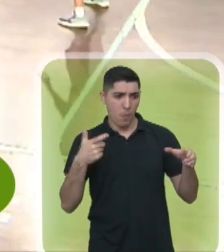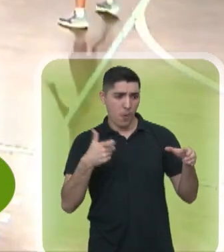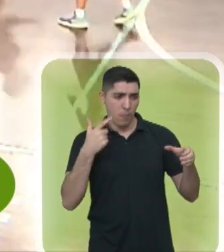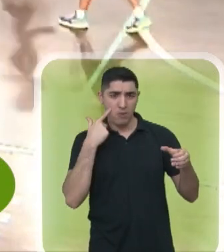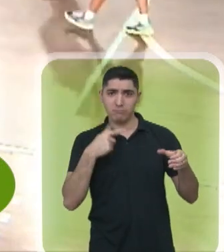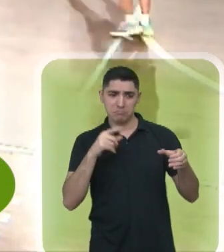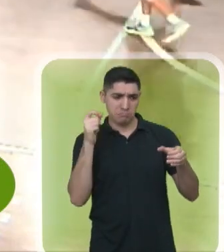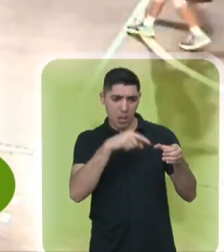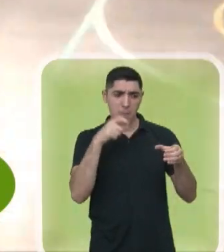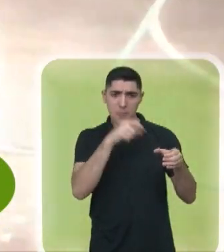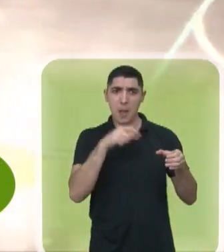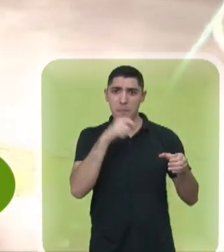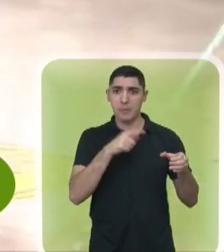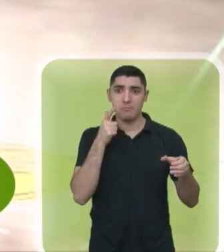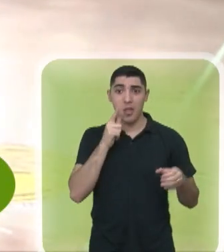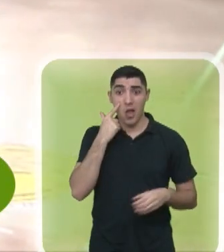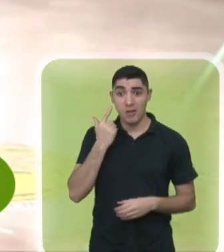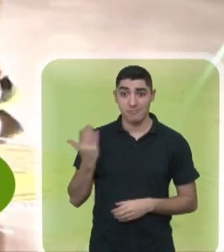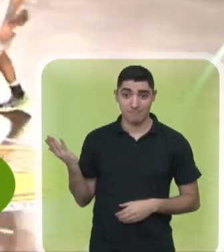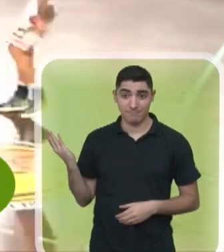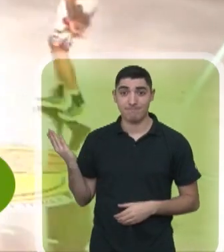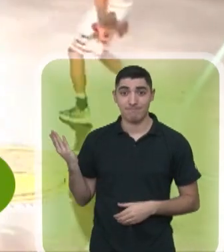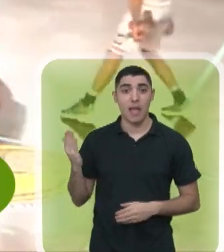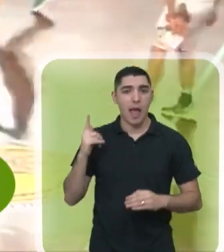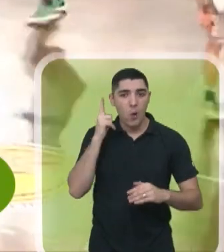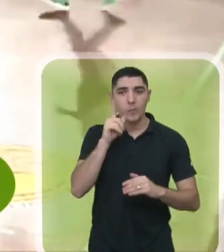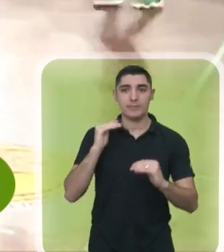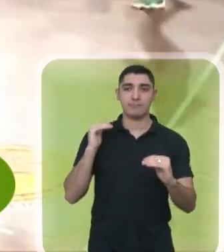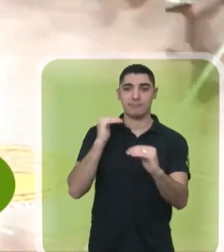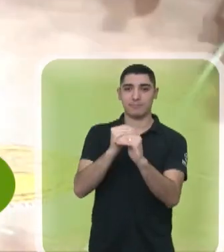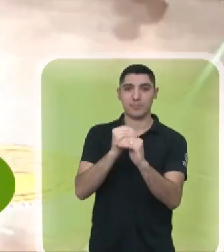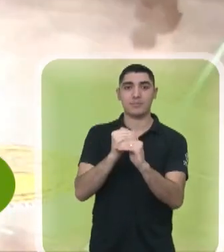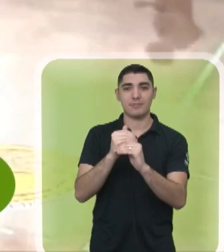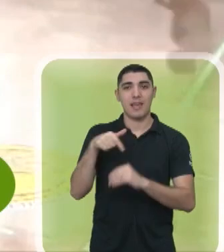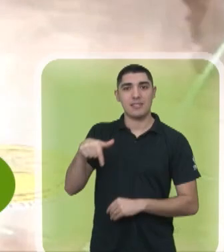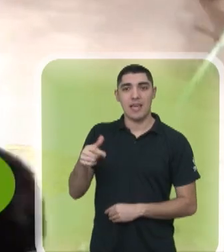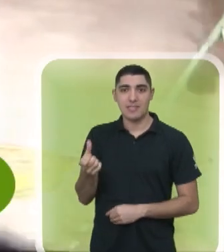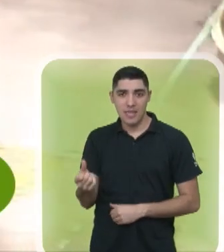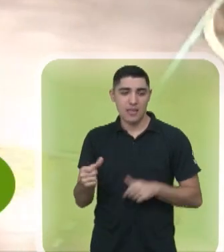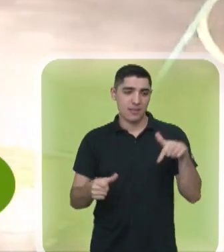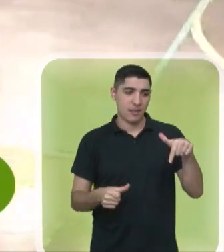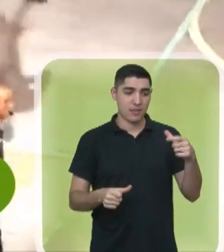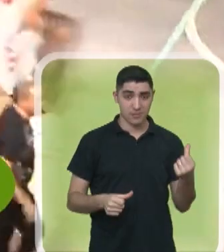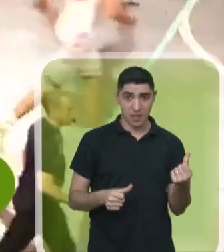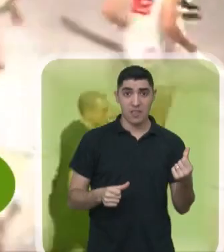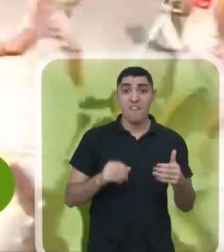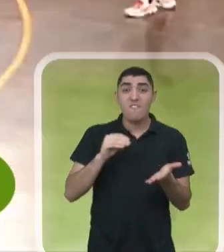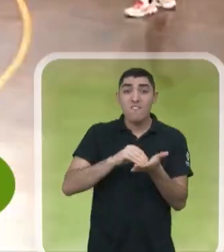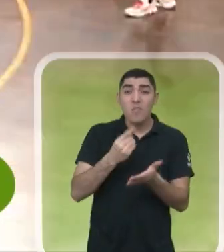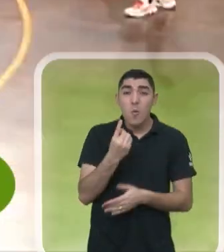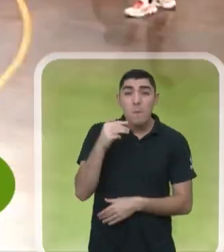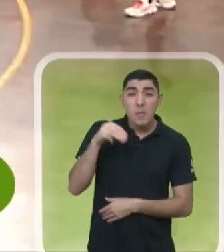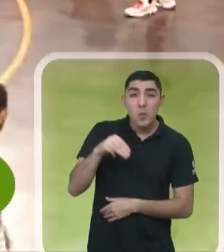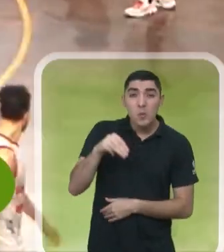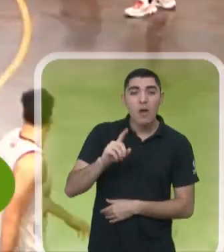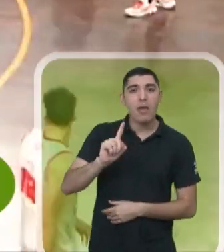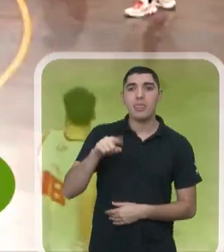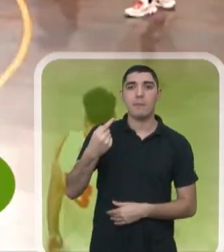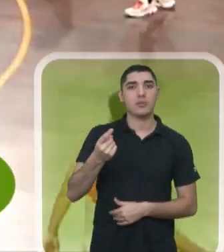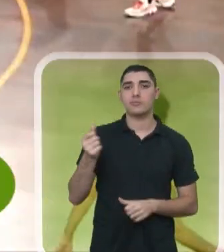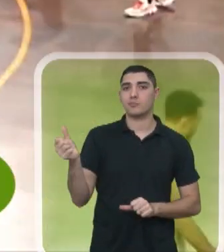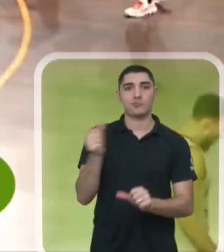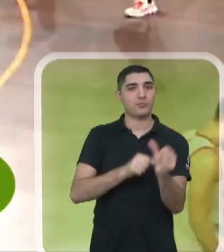diferença ponto a ponto, até empatar em 76 com Igor Avelino, restando 1,38, e virar